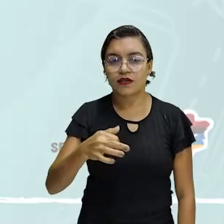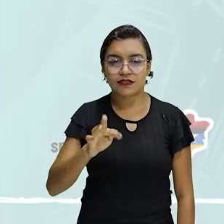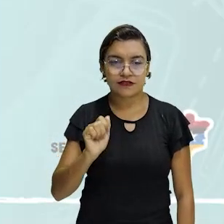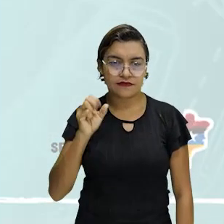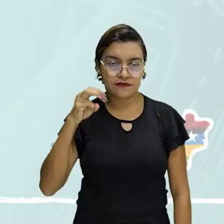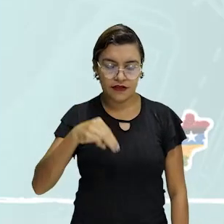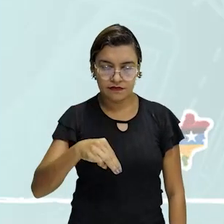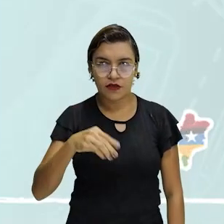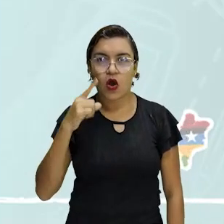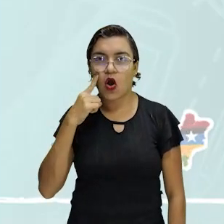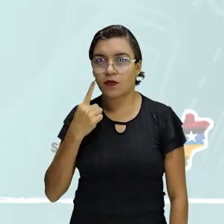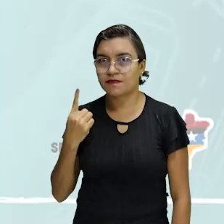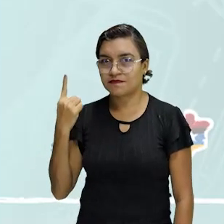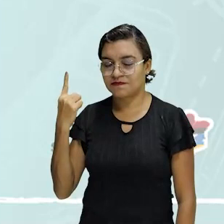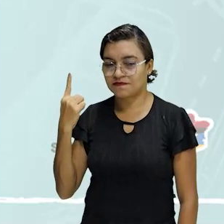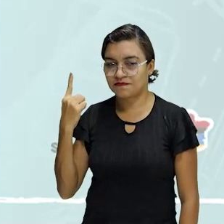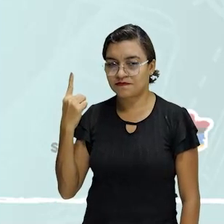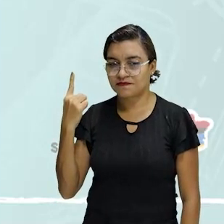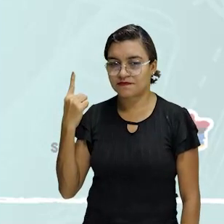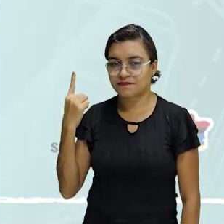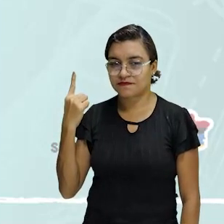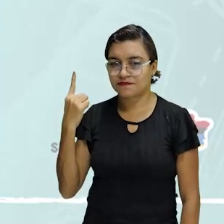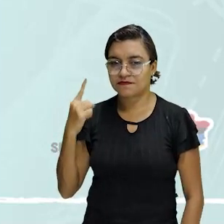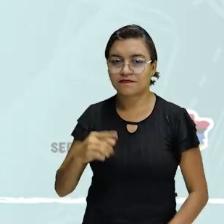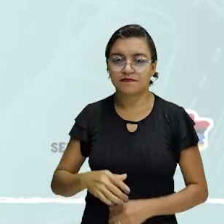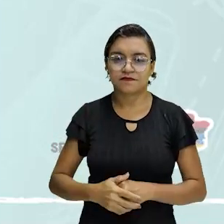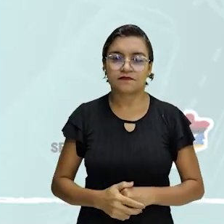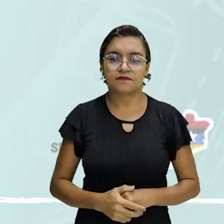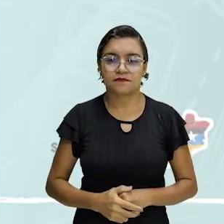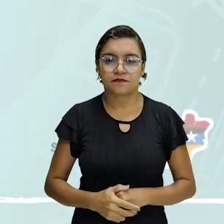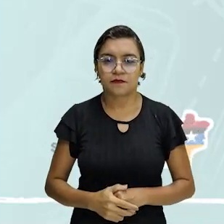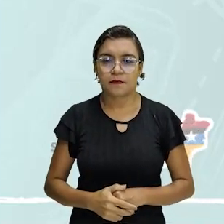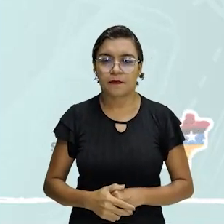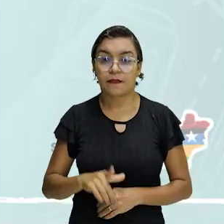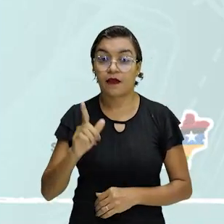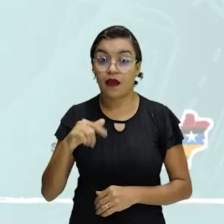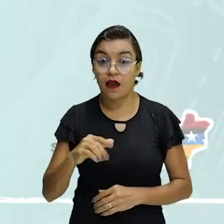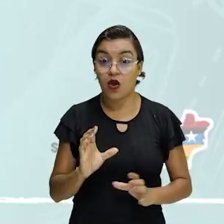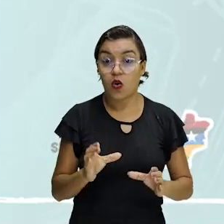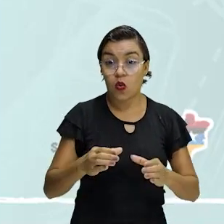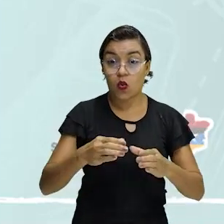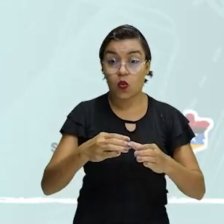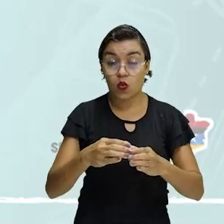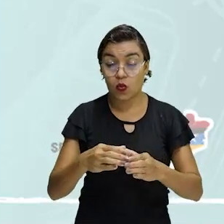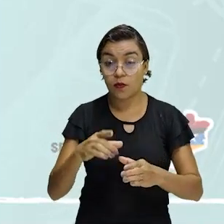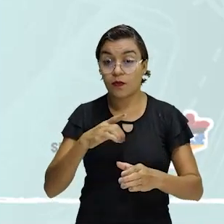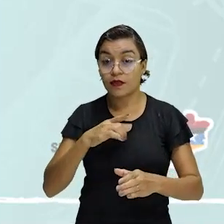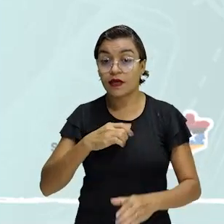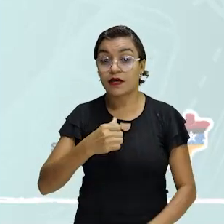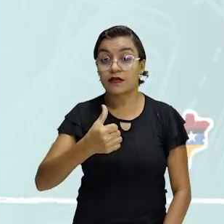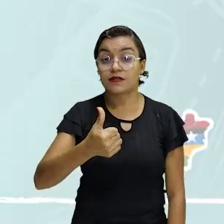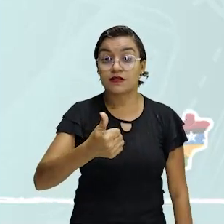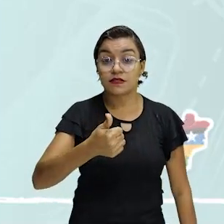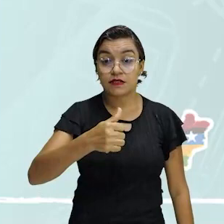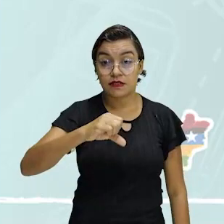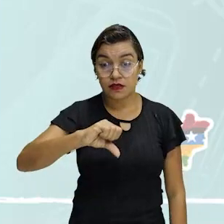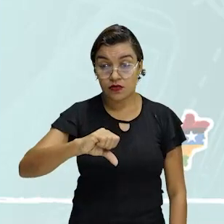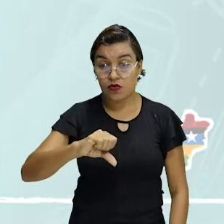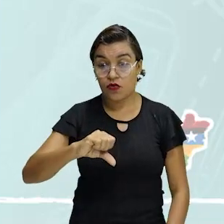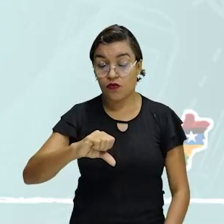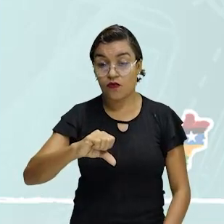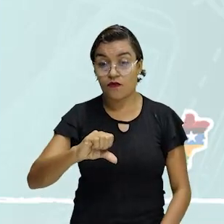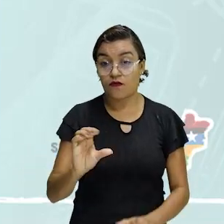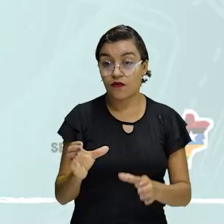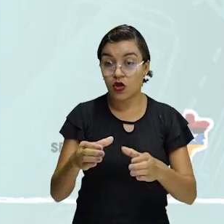OXFAM, ok? A Oxfam International é uma confederação de 19 organizações e mais